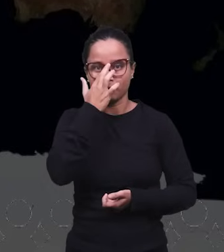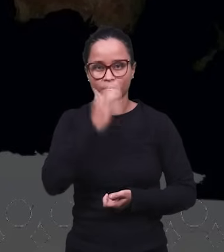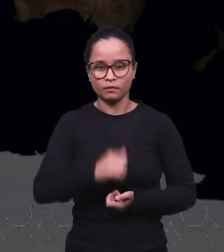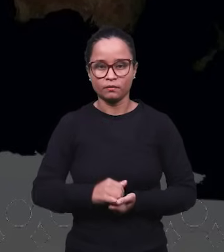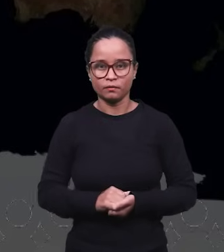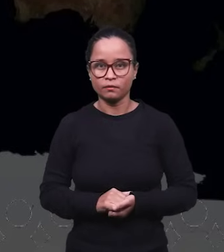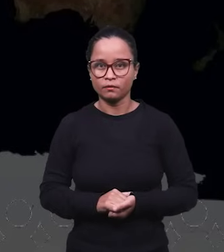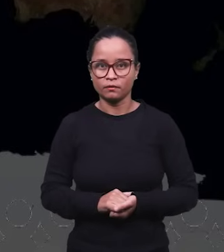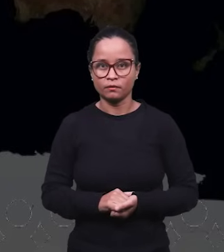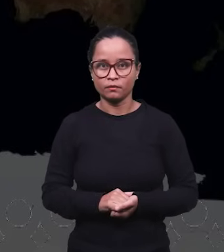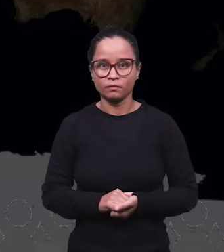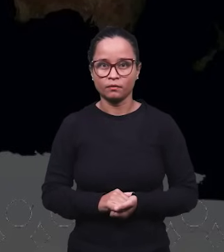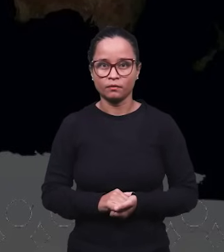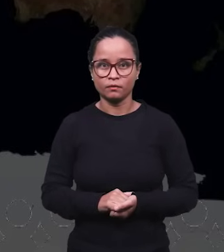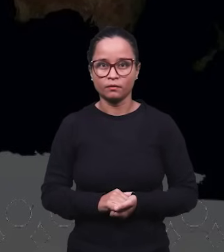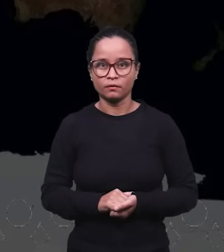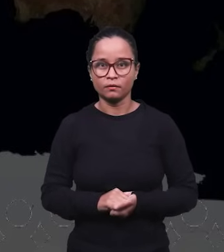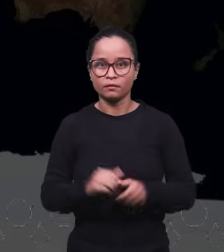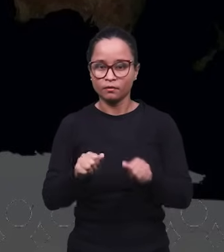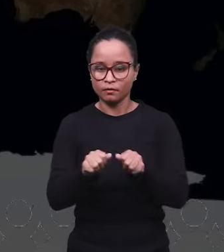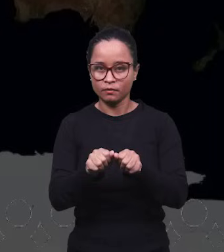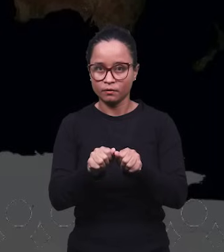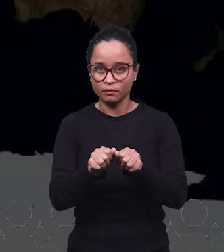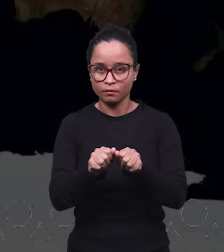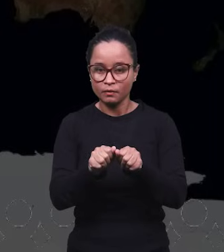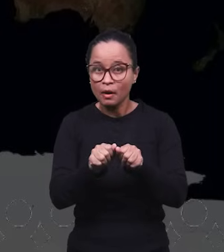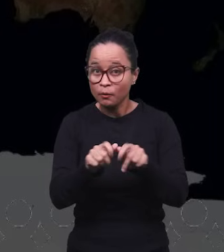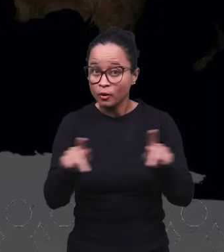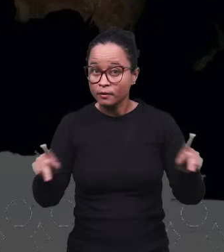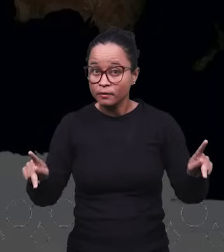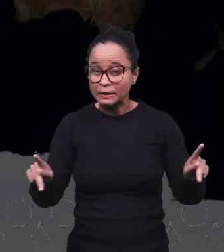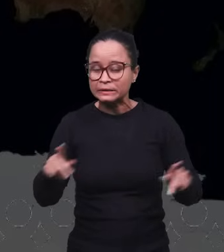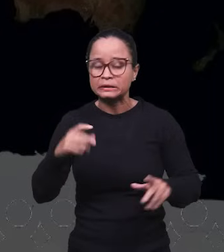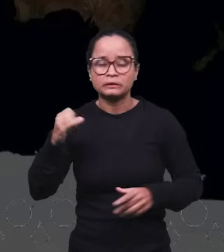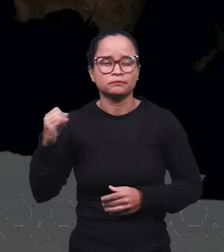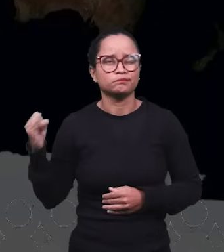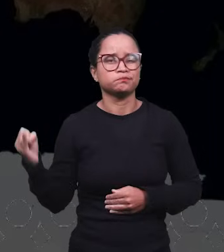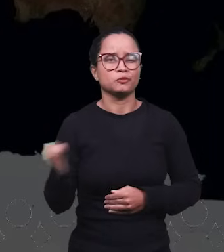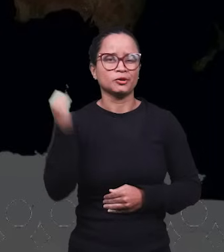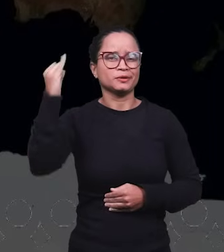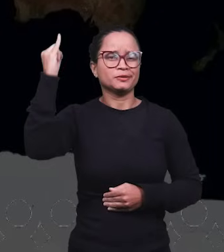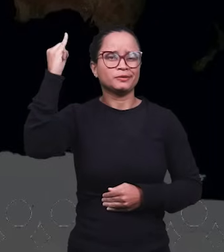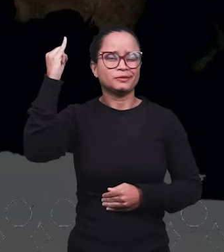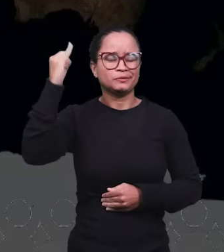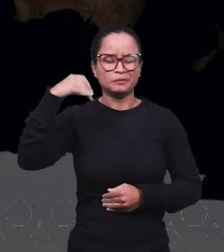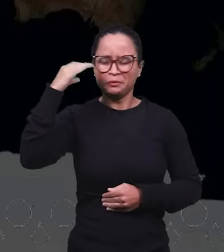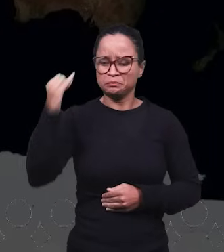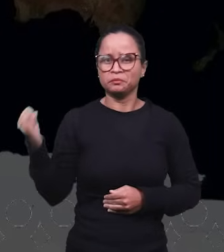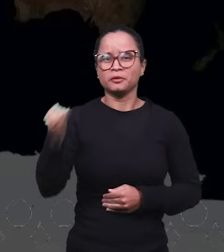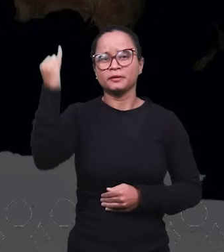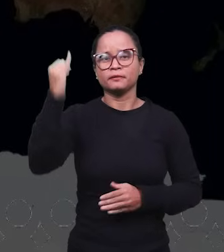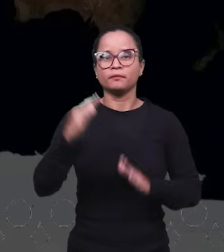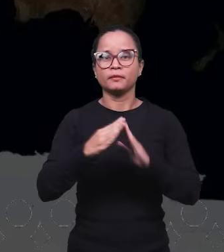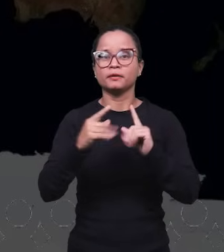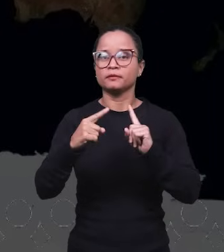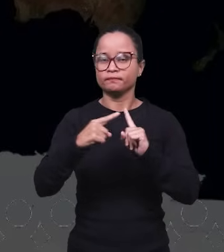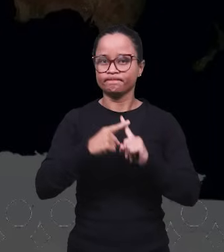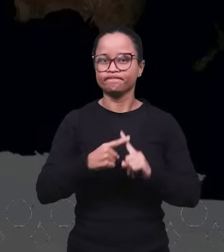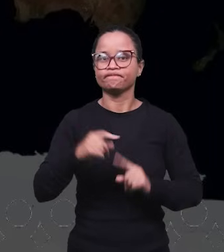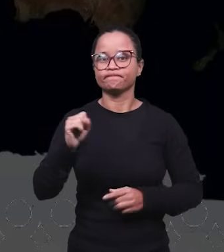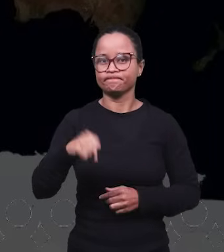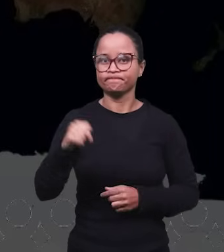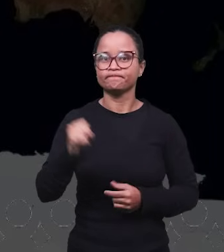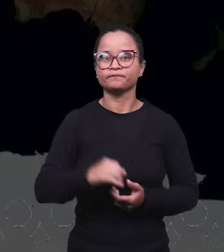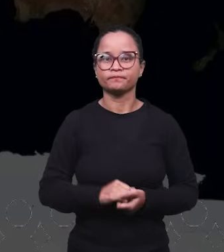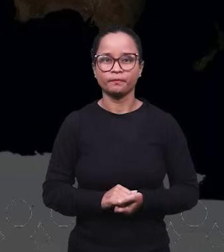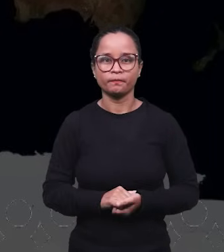ndio muhimu sana. Apocalipse é extremamente importante para a igreja. Revelation is extremely